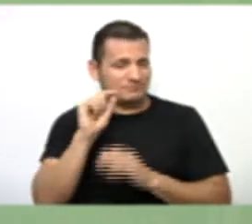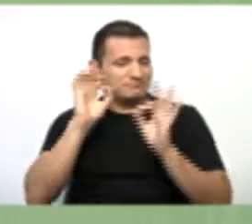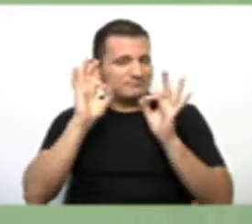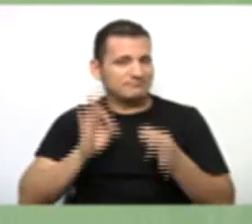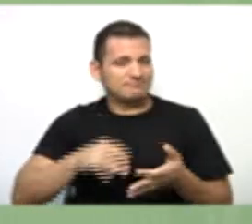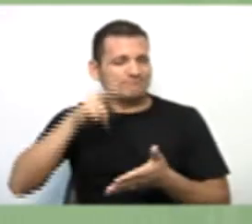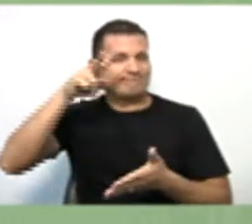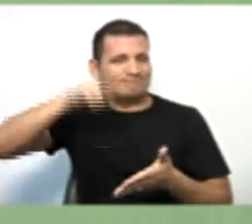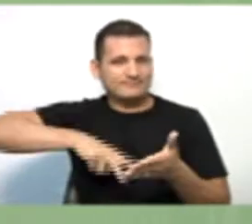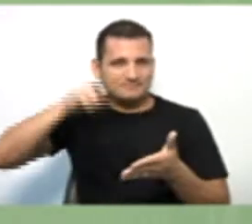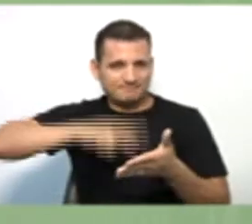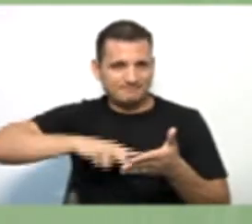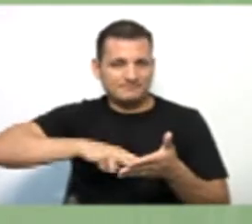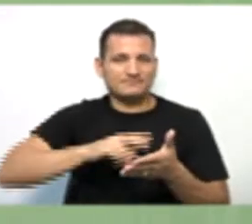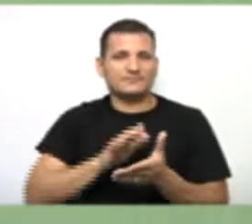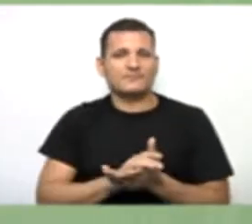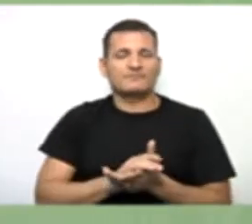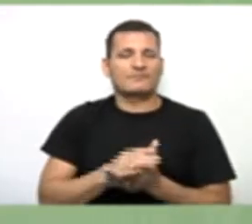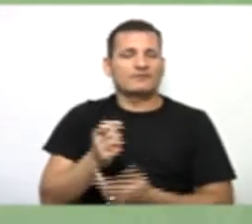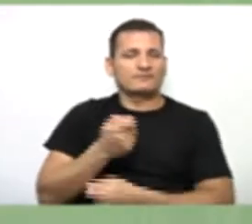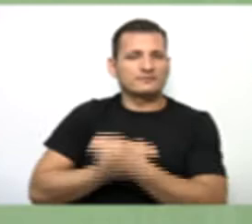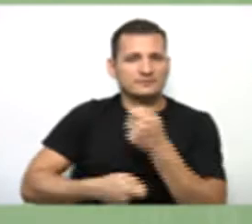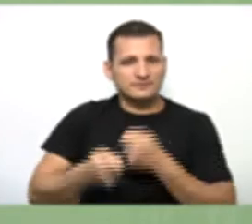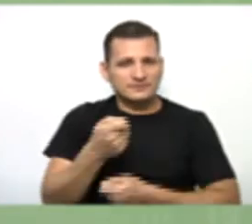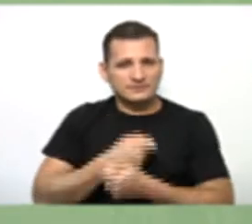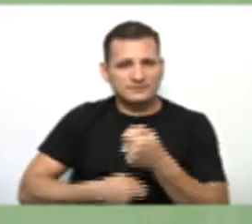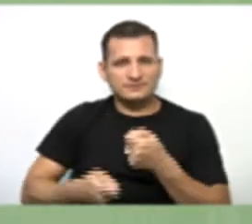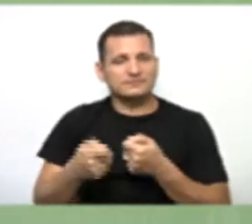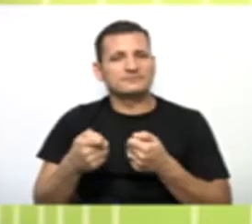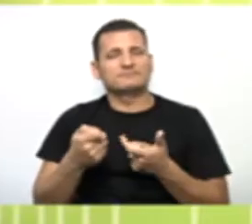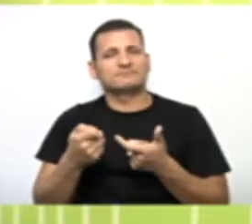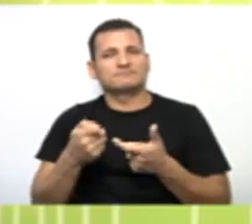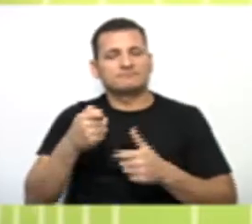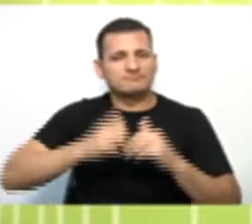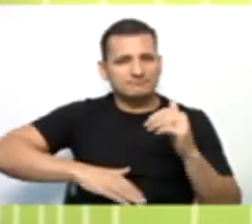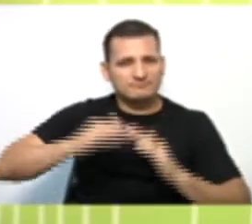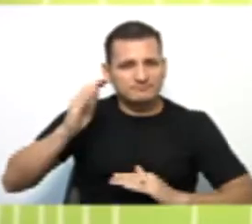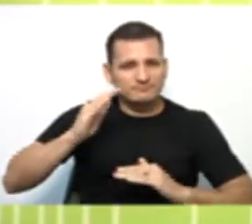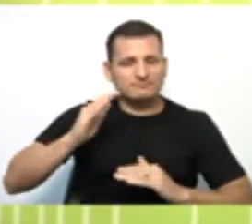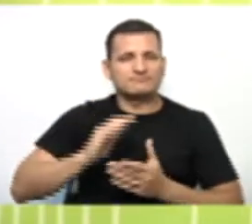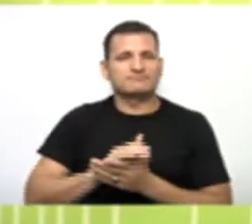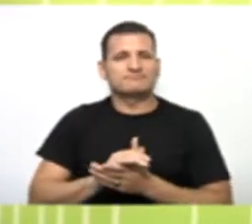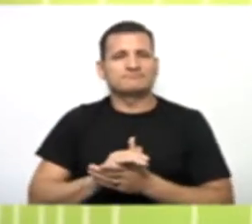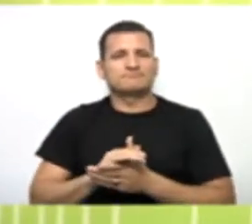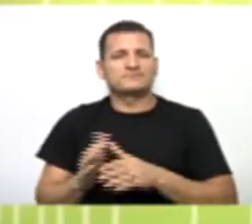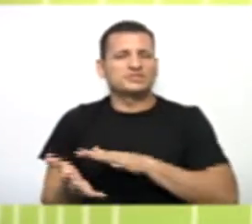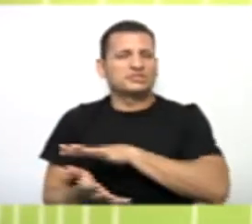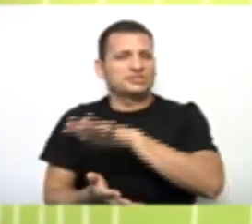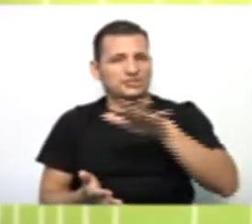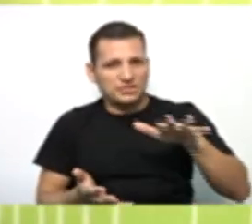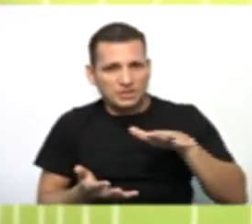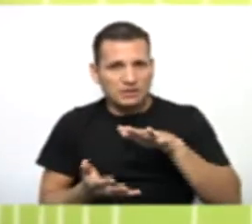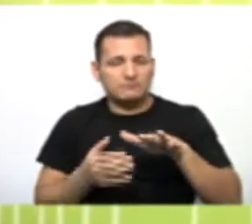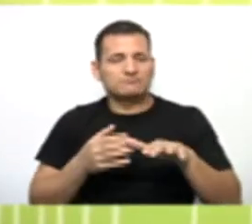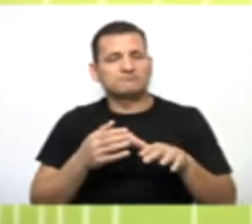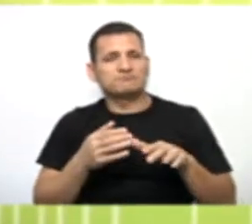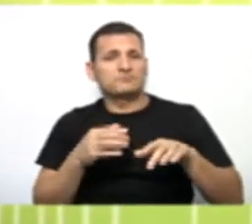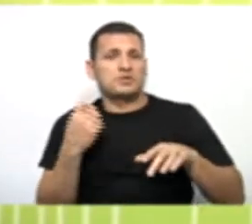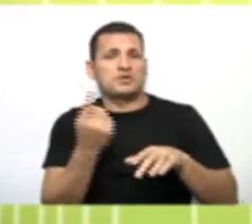ler muito. Nas negociações, do lado profissional, nas atividades em geral, nós precisamos